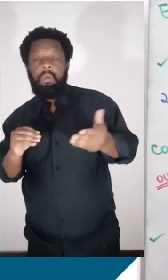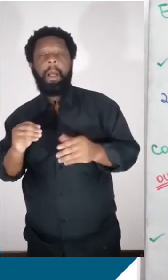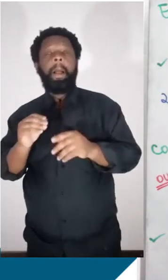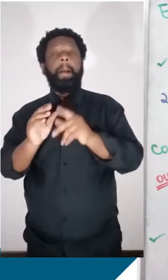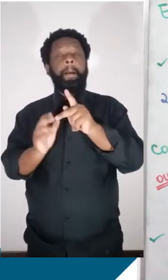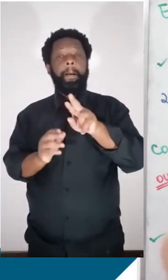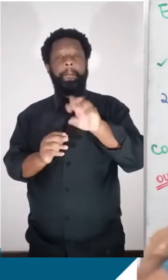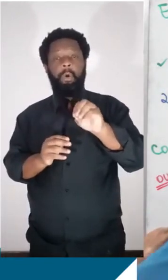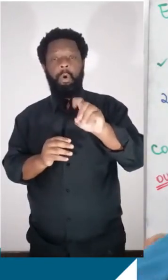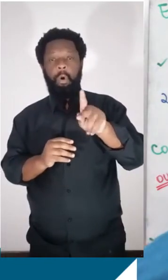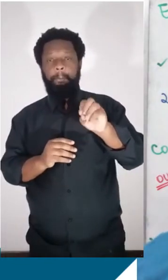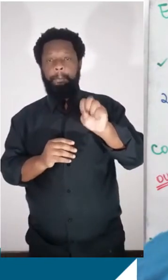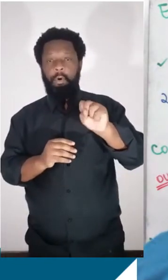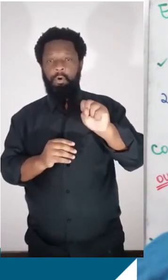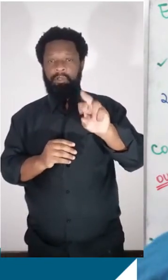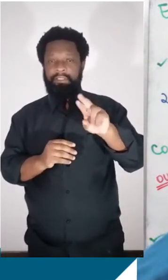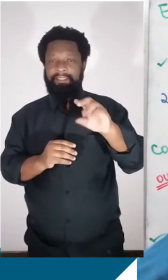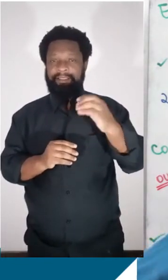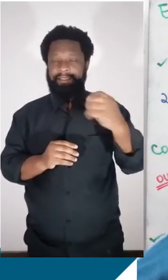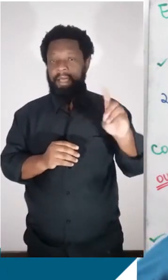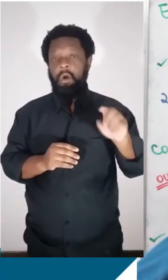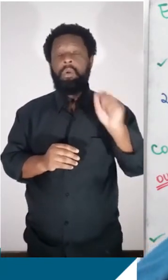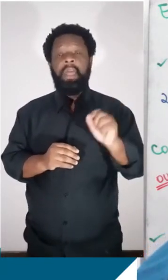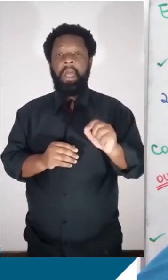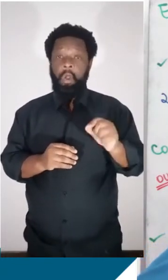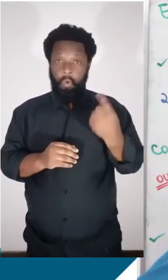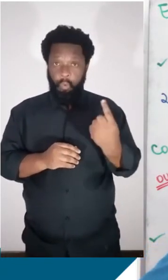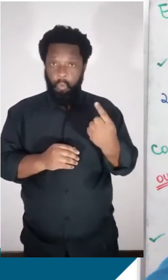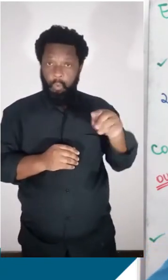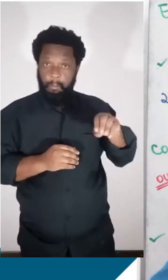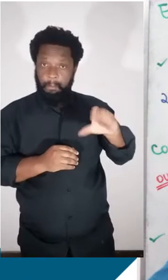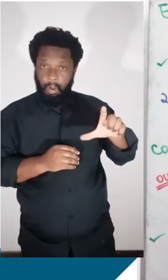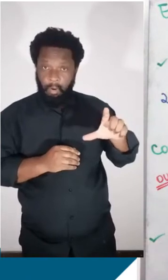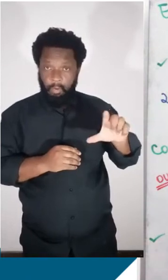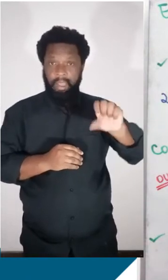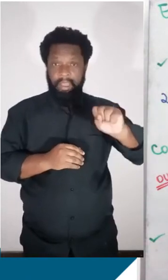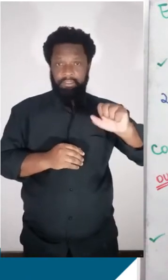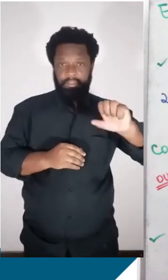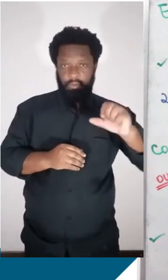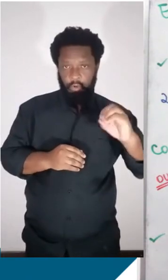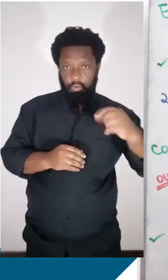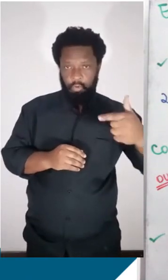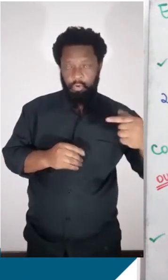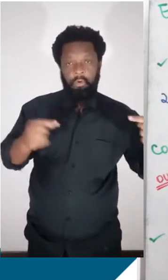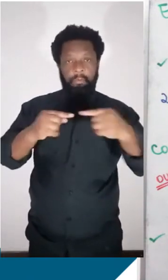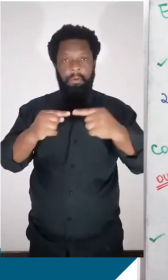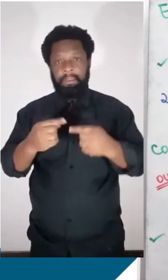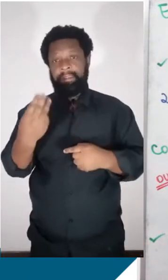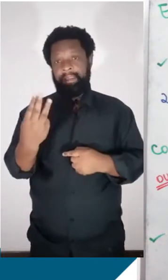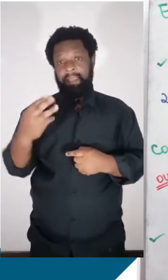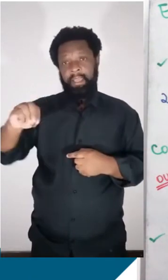proporção entre eles. Tô vendo que 1 mol de SO2 está para 3